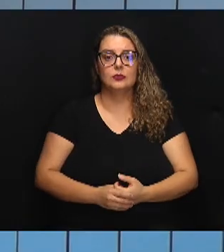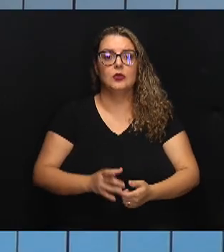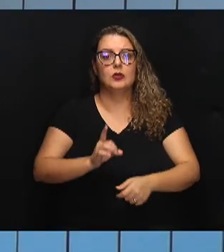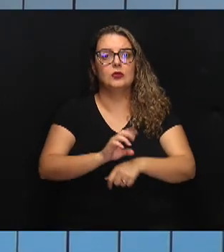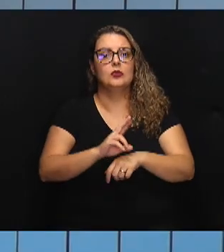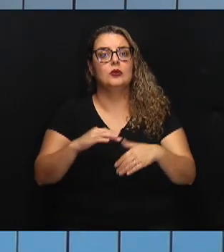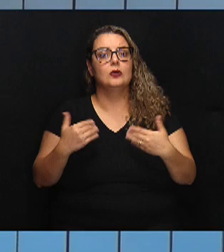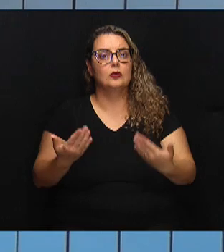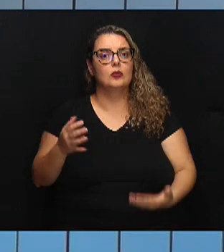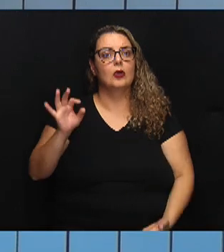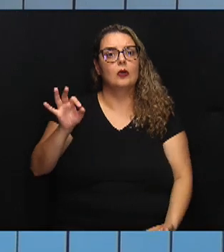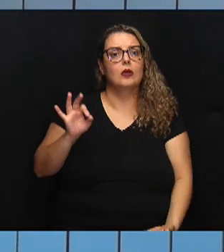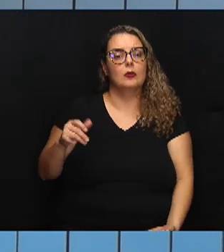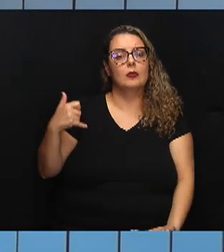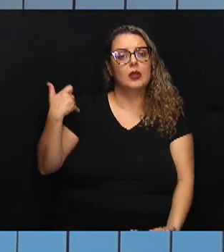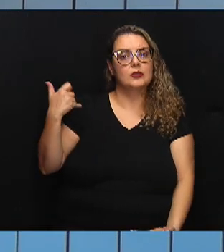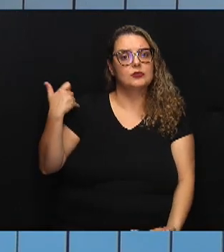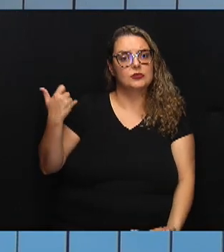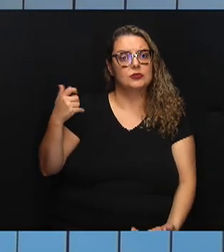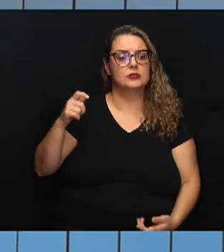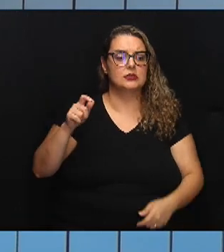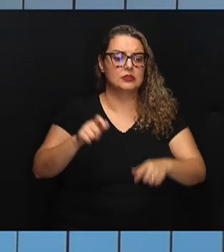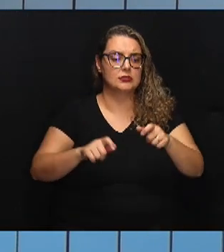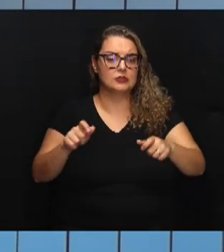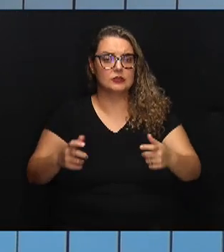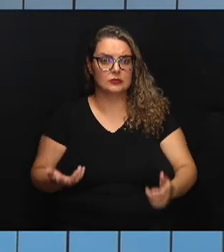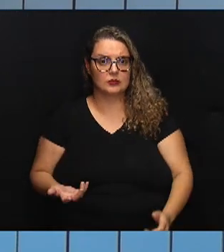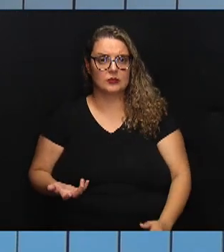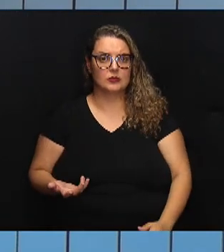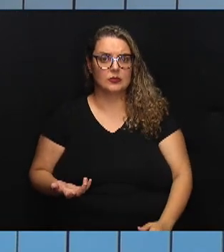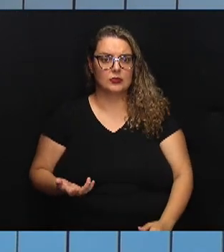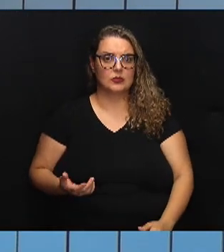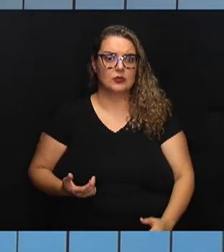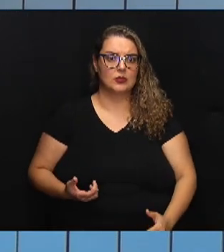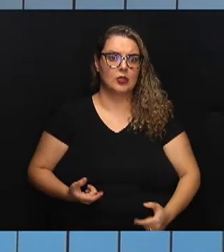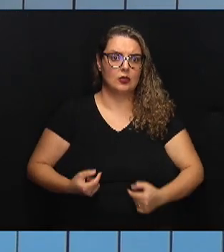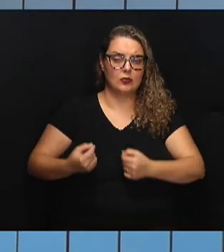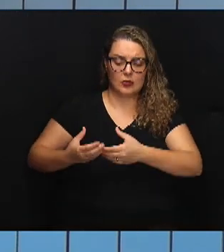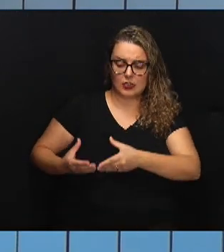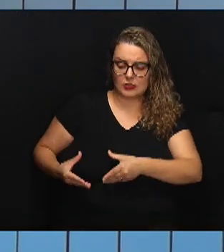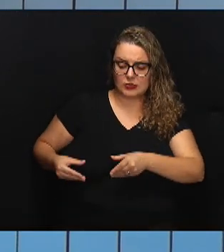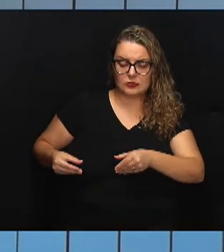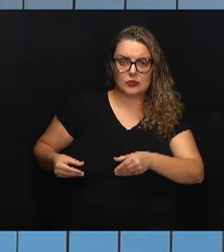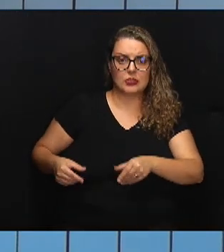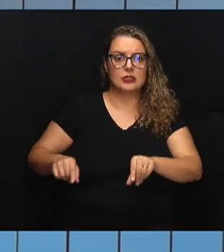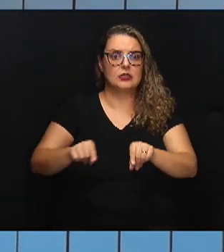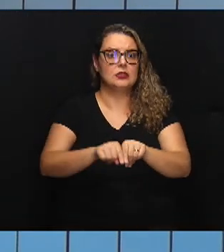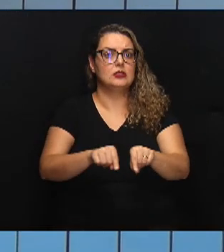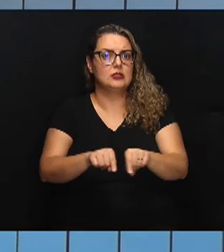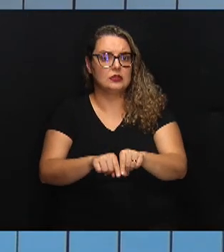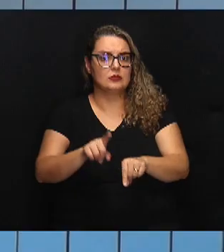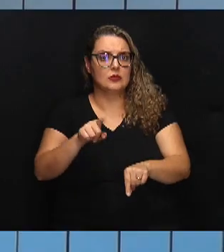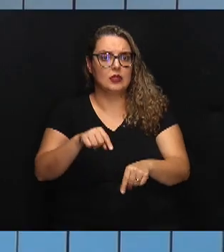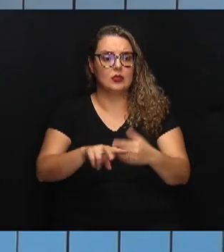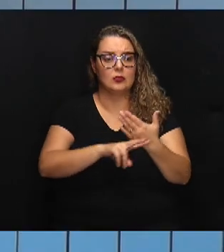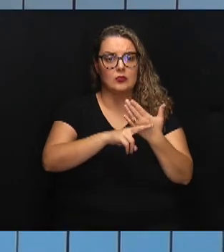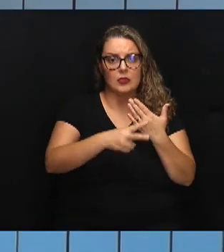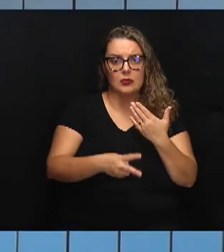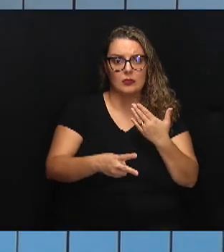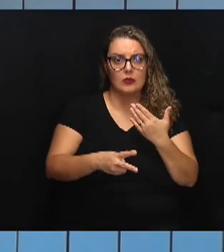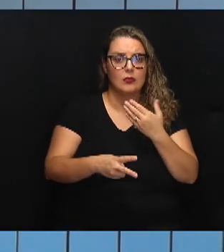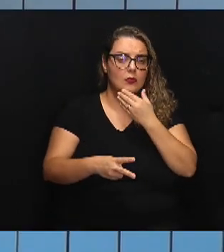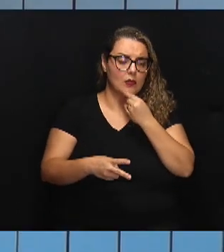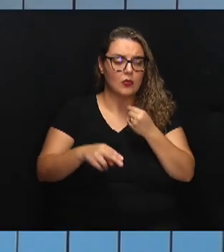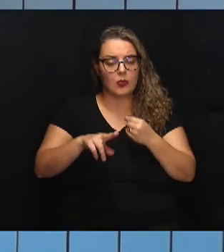que é a média da idade das pessoas com o câncer de pâncreas e também se ele atinge mais homens